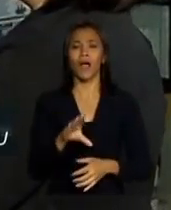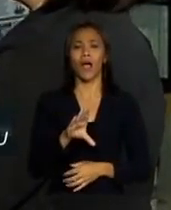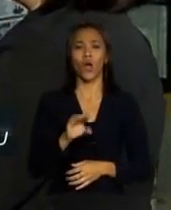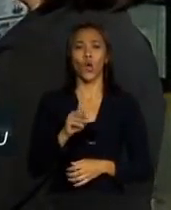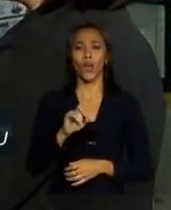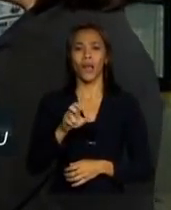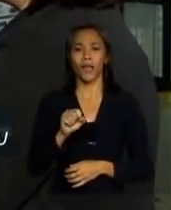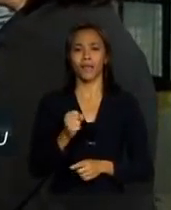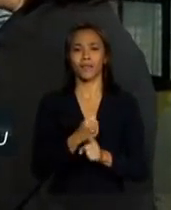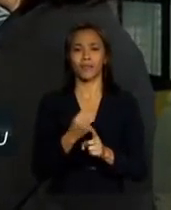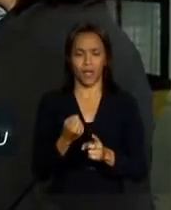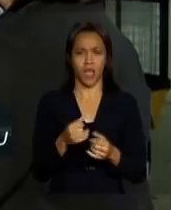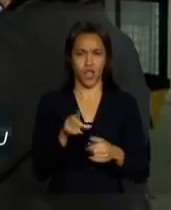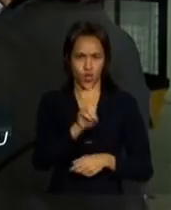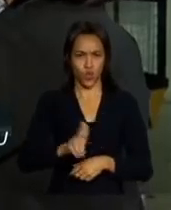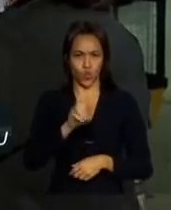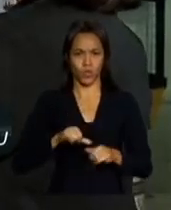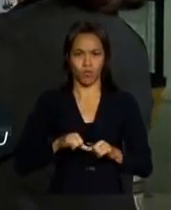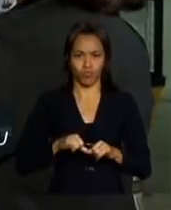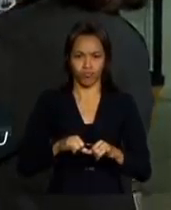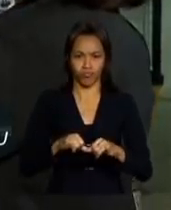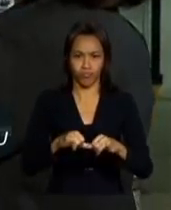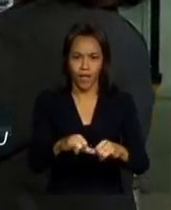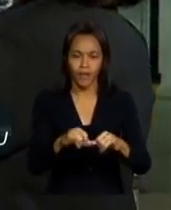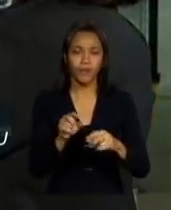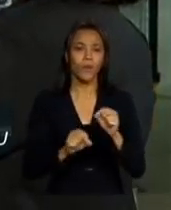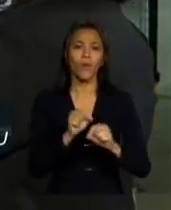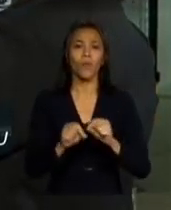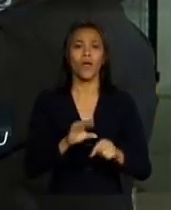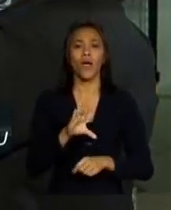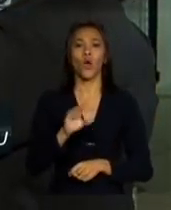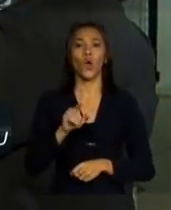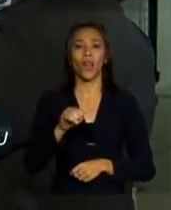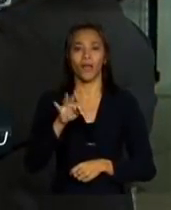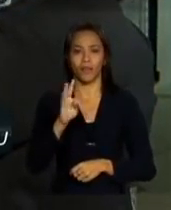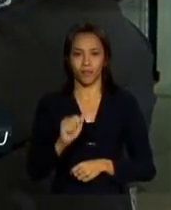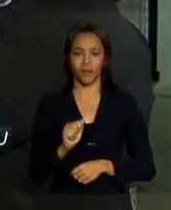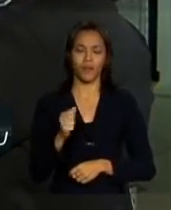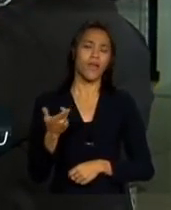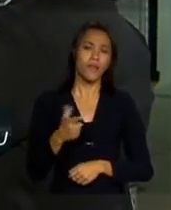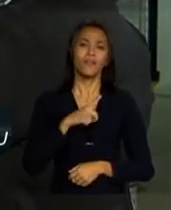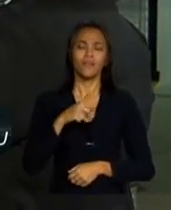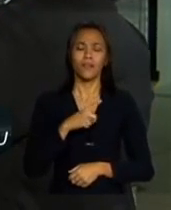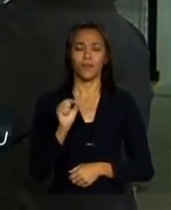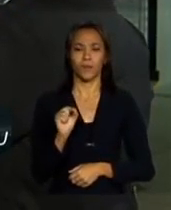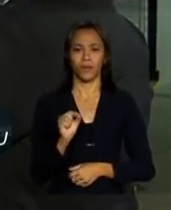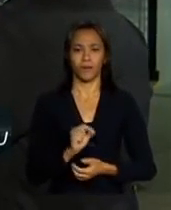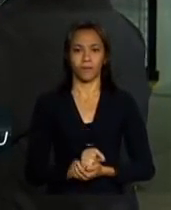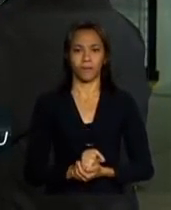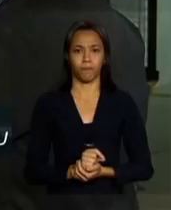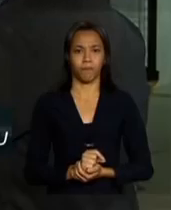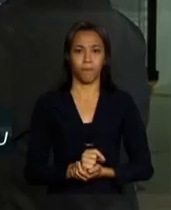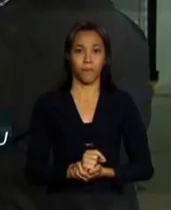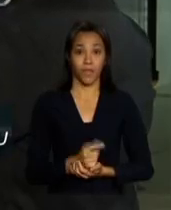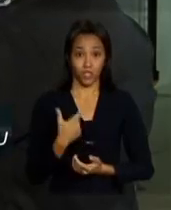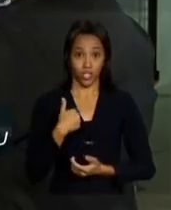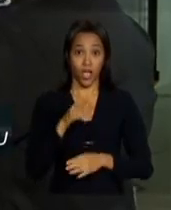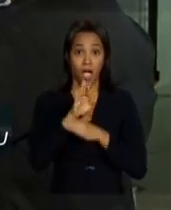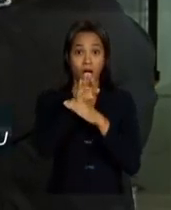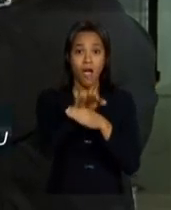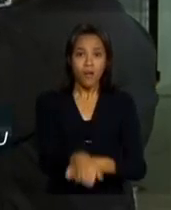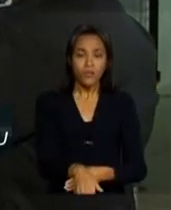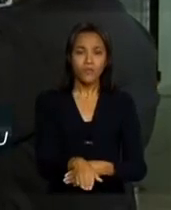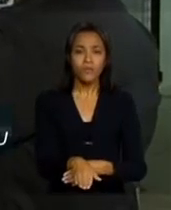que ele funciona? Ele usa um carrinho elétrico? Isso, o programa Coleta Solidária, ele se estrutura na concepção de